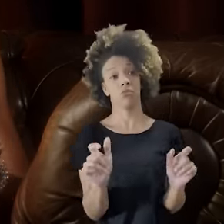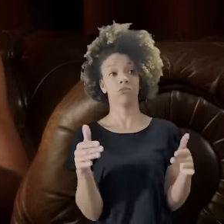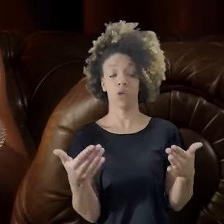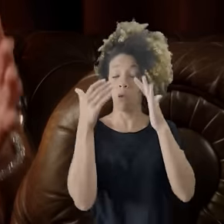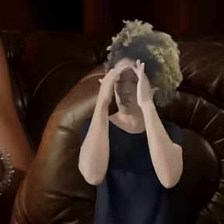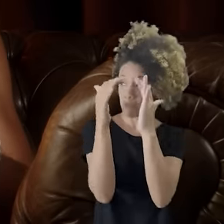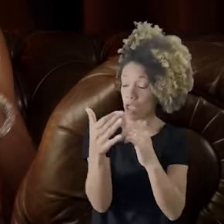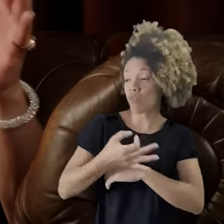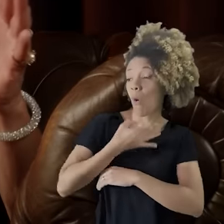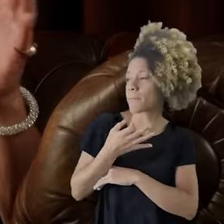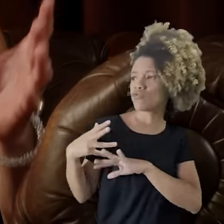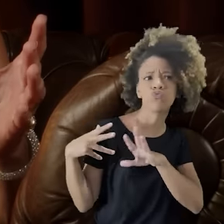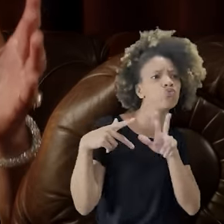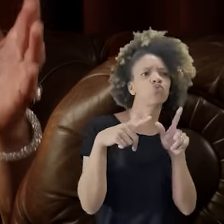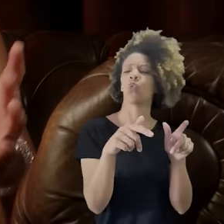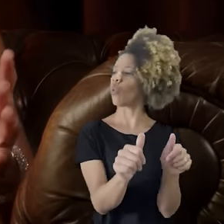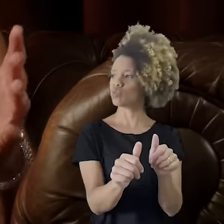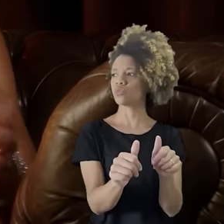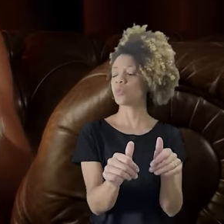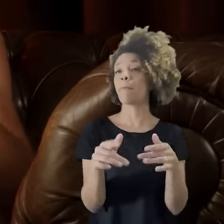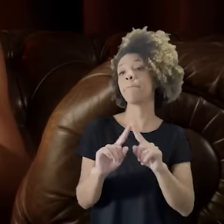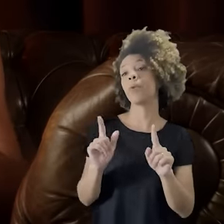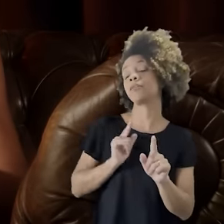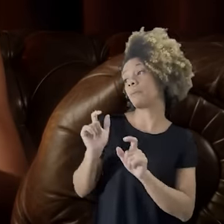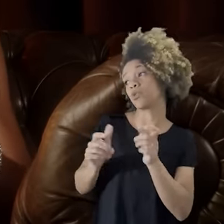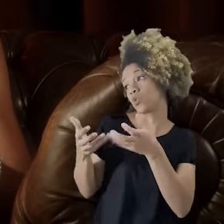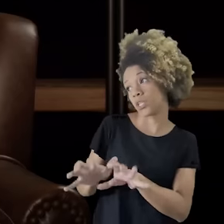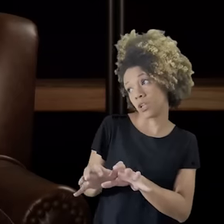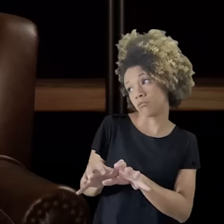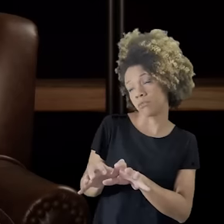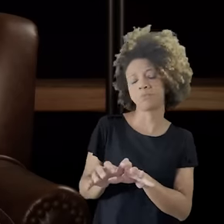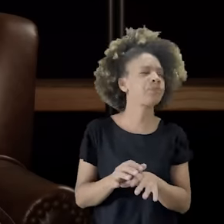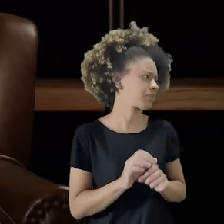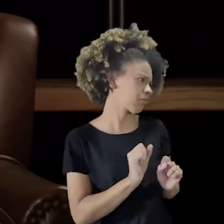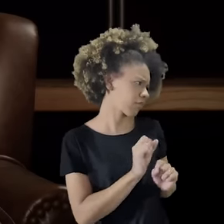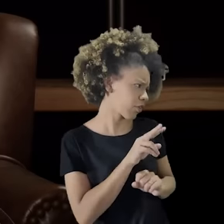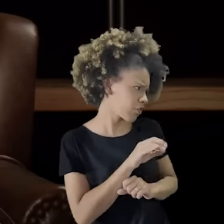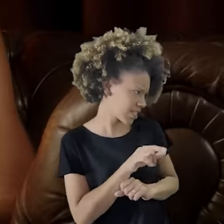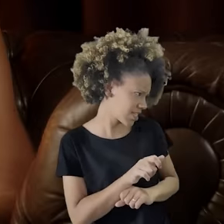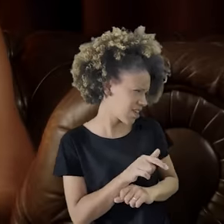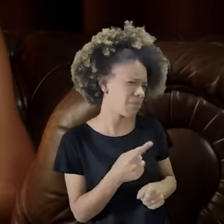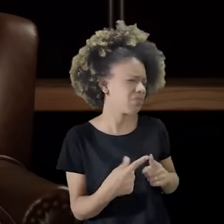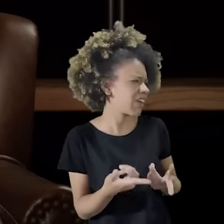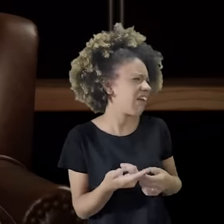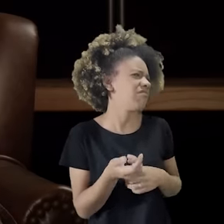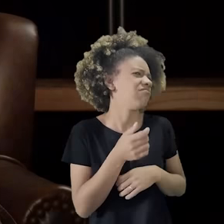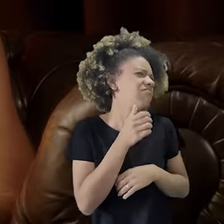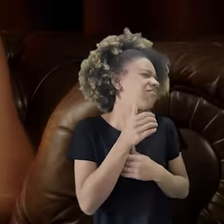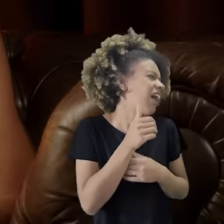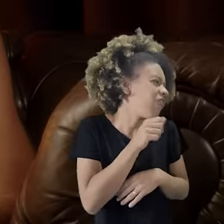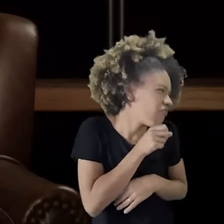que eu respeito a opinião de todos de todo mundo mas tem gente que não aceita você pode chamar de você para ficar com a senhora